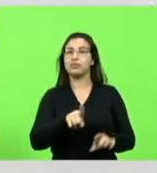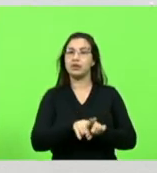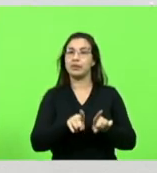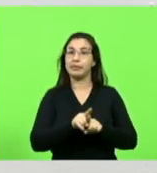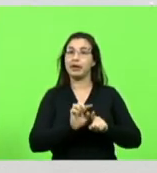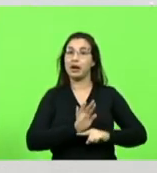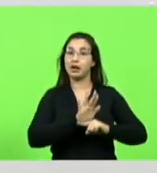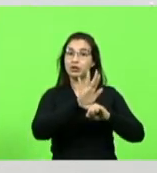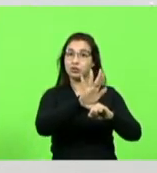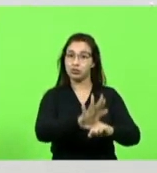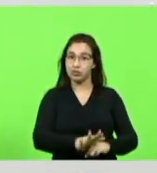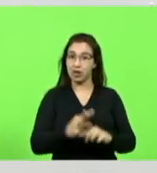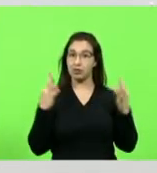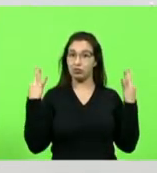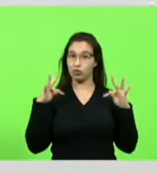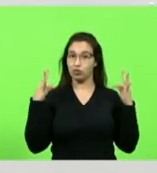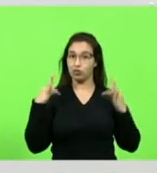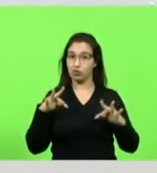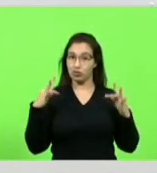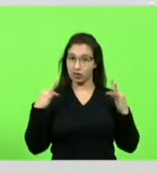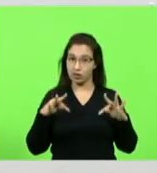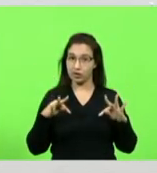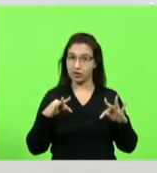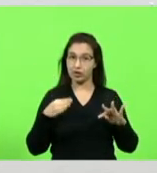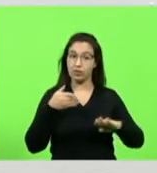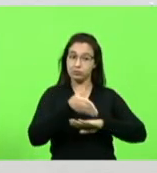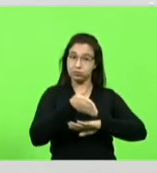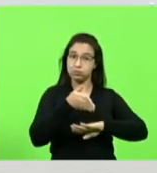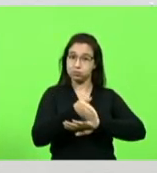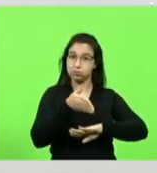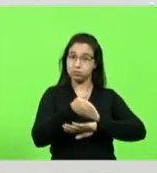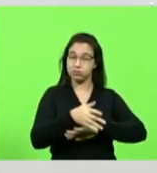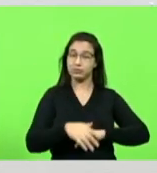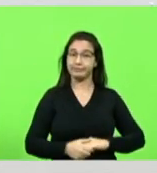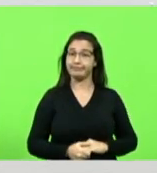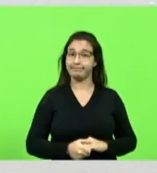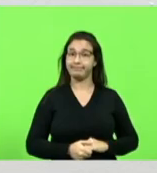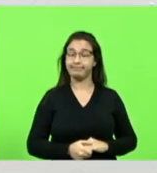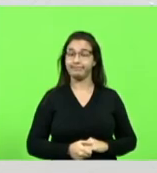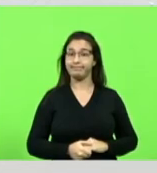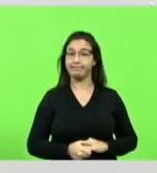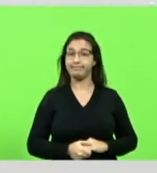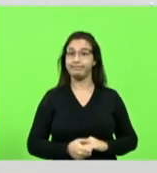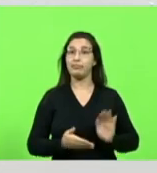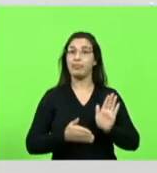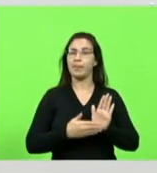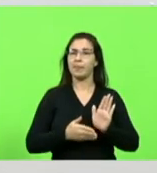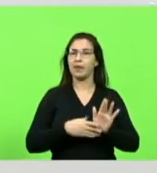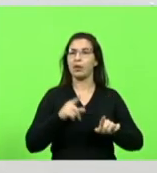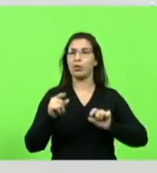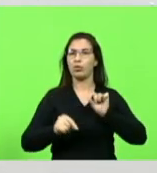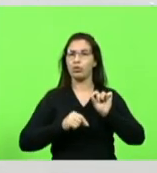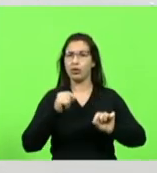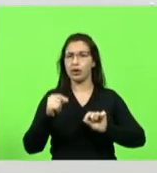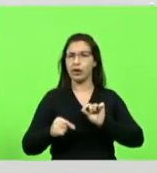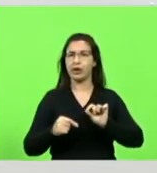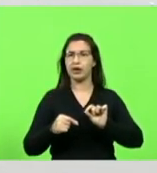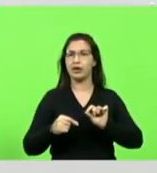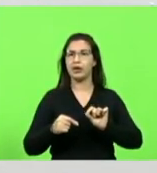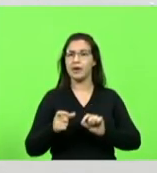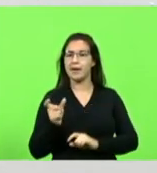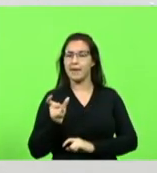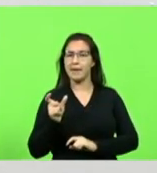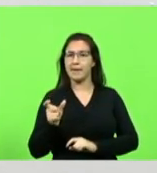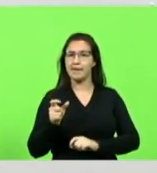a vinda de turistas. Inclusive, eu proponho também a criação de um passaporte de promoção e divulgação